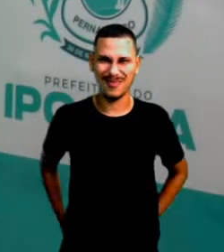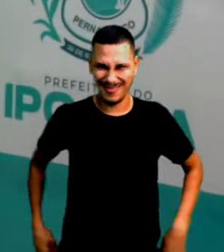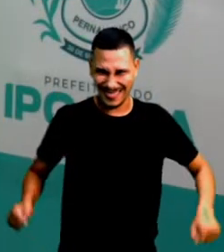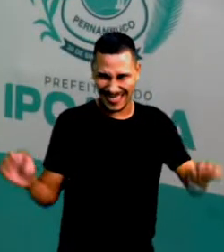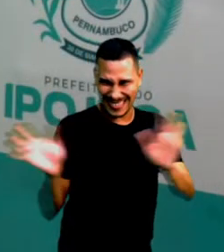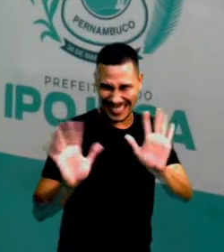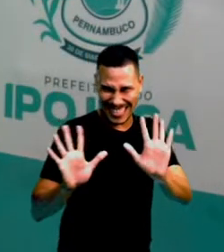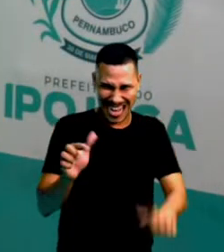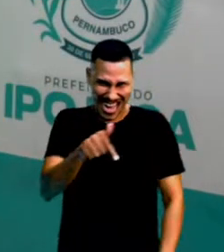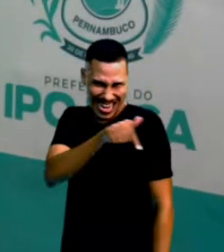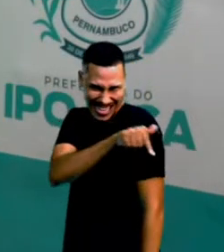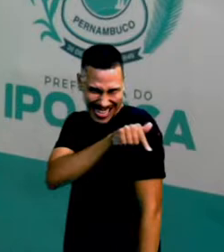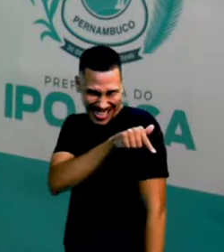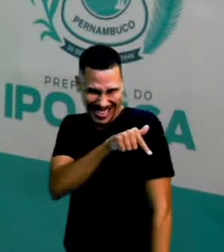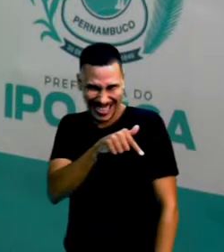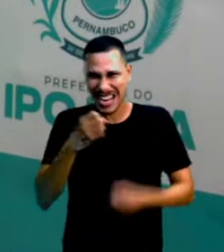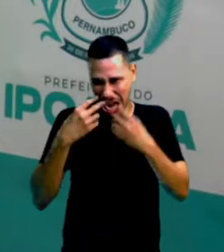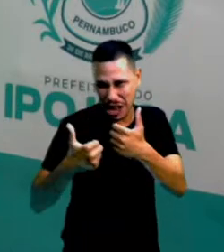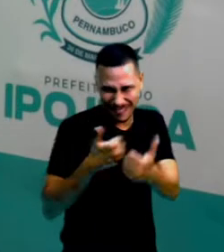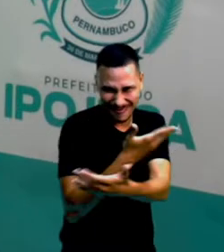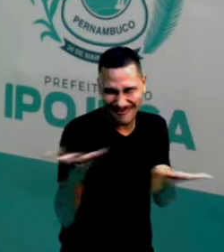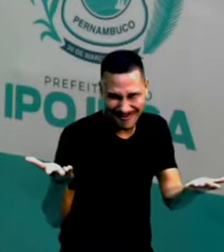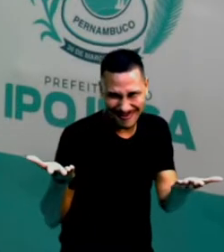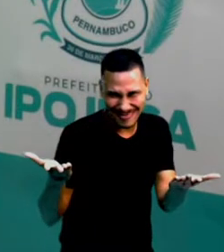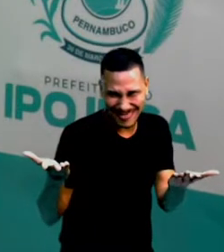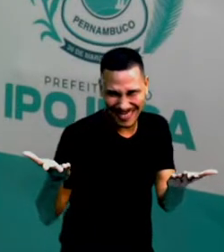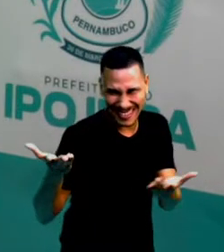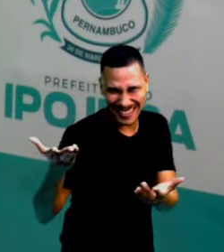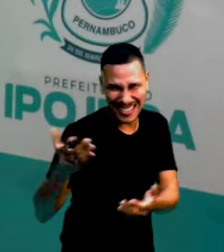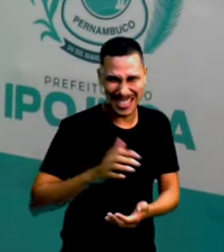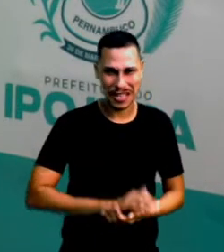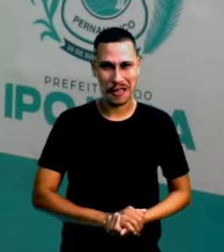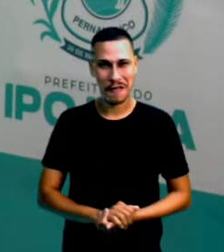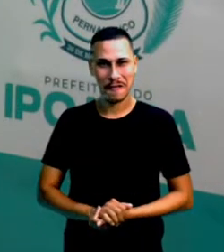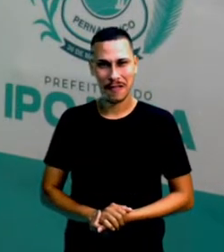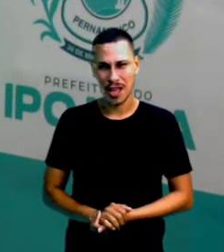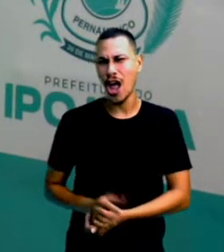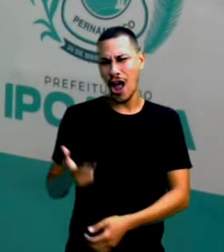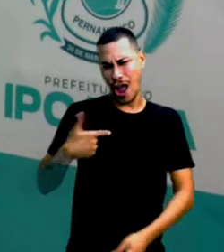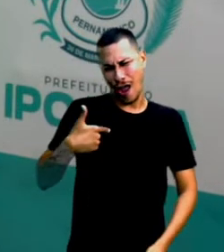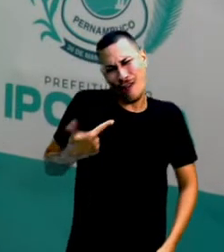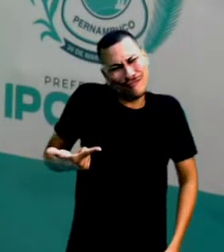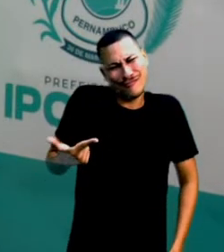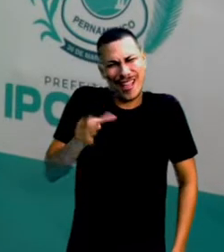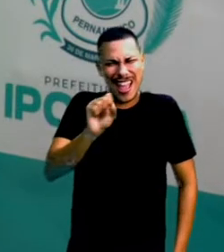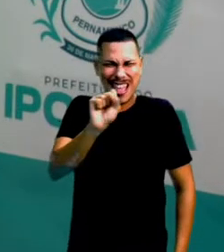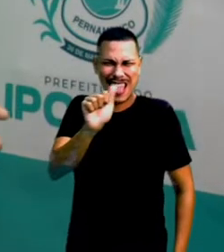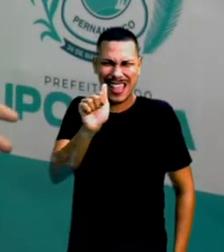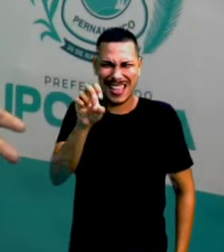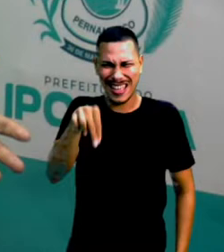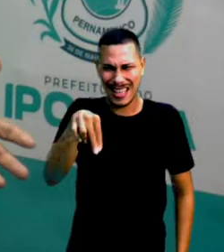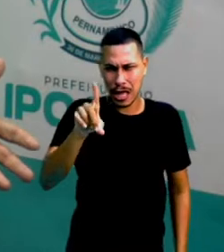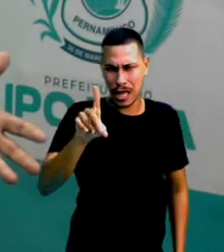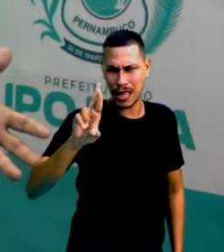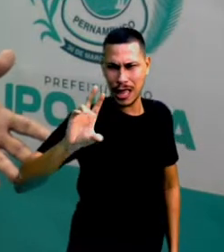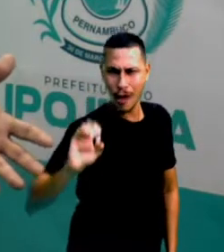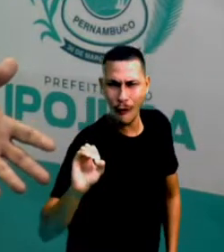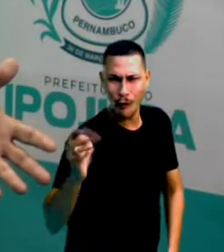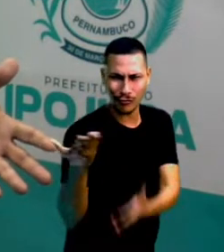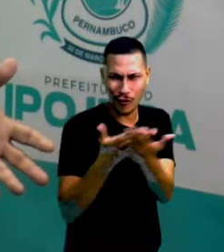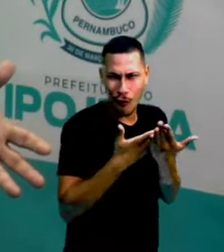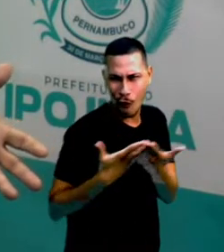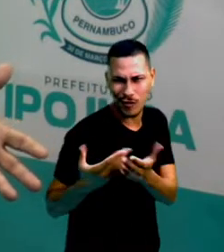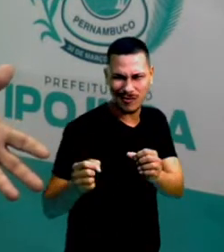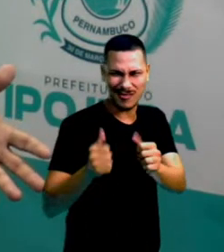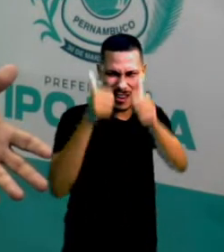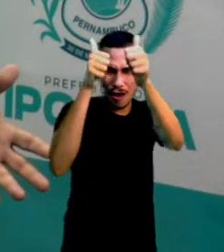E aí, sétimo ano? Tudo bem com vocês, galera? Tio Sandro, para mais uma aula de artes aqui na